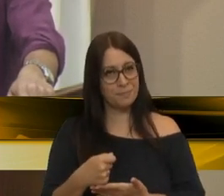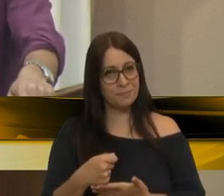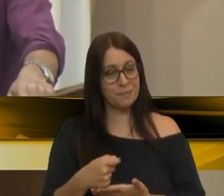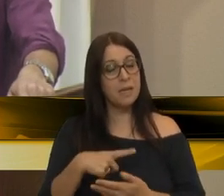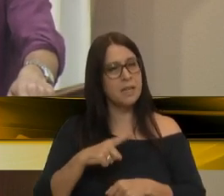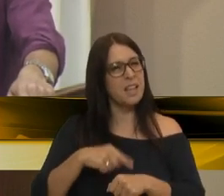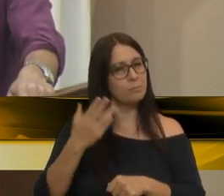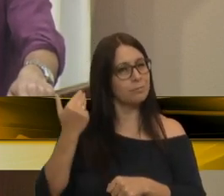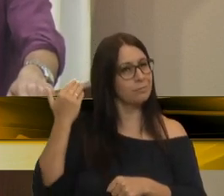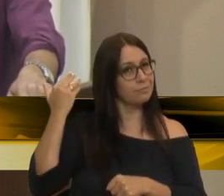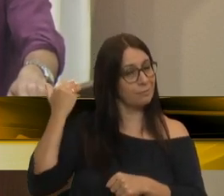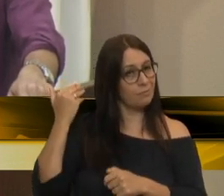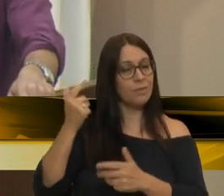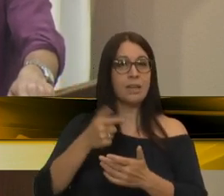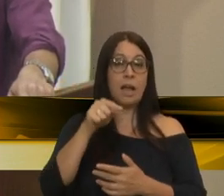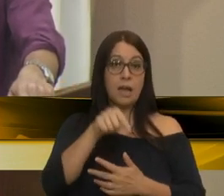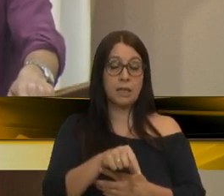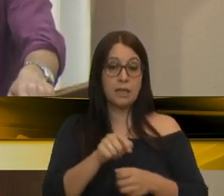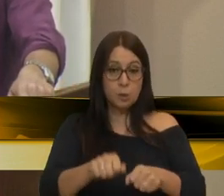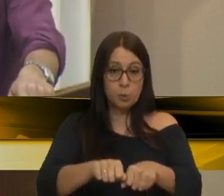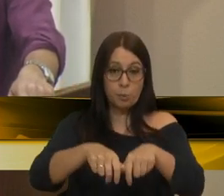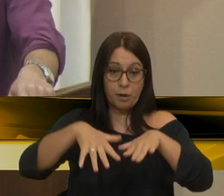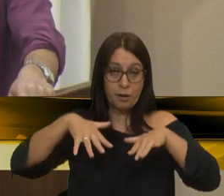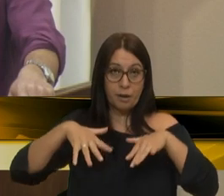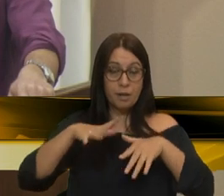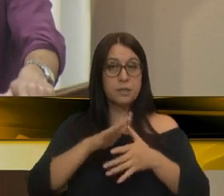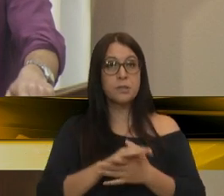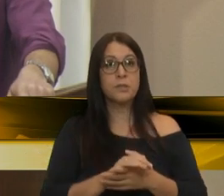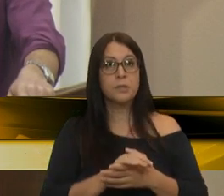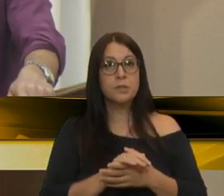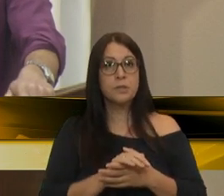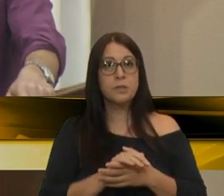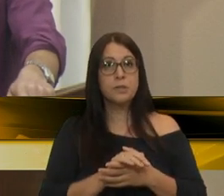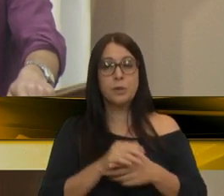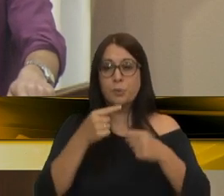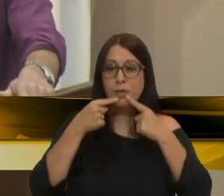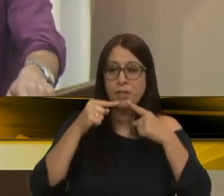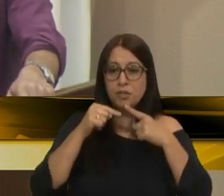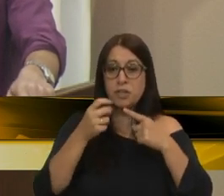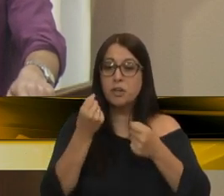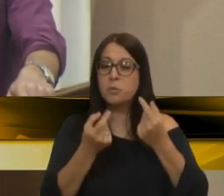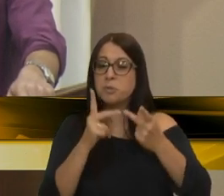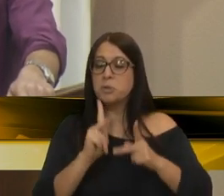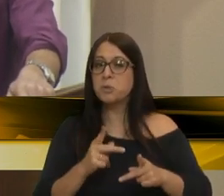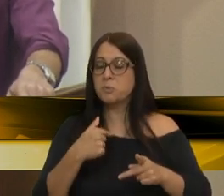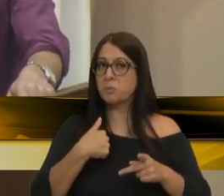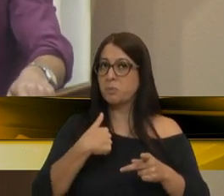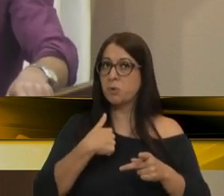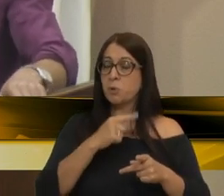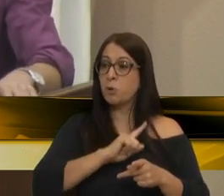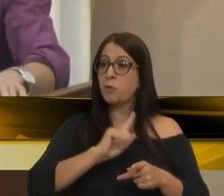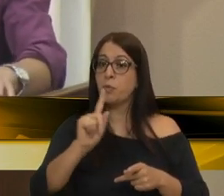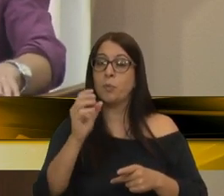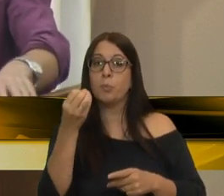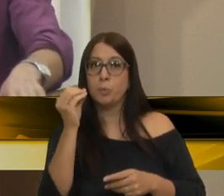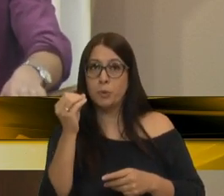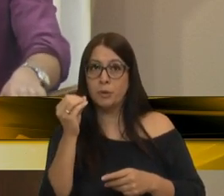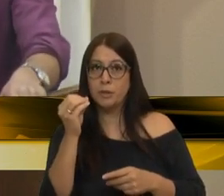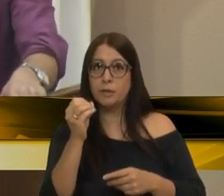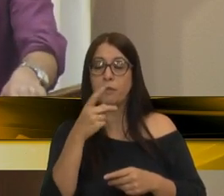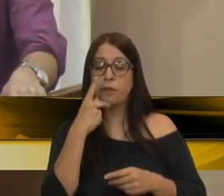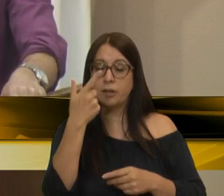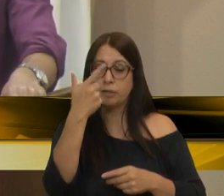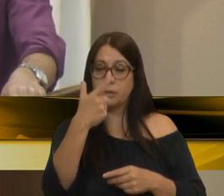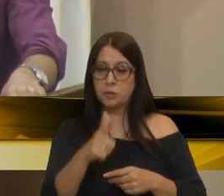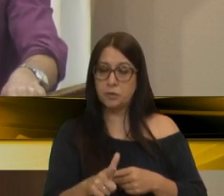tempos atrás, aqui do plenário, e recebi crítica de algumas pessoas, quando fui a Porto Alegre, e vou aqui citar de